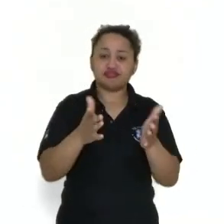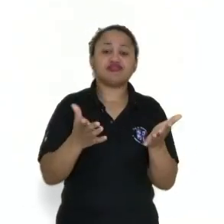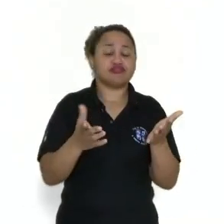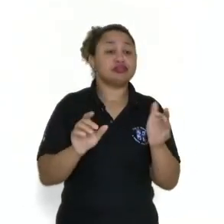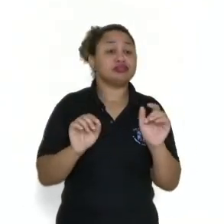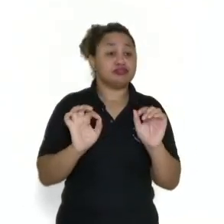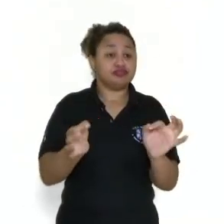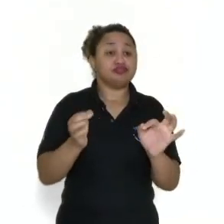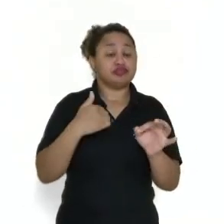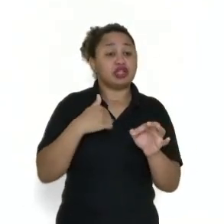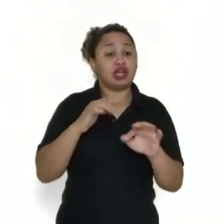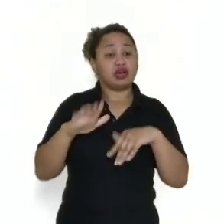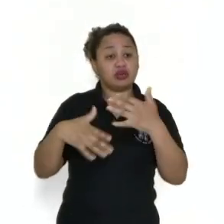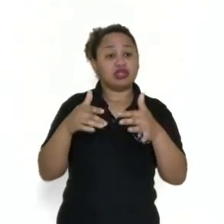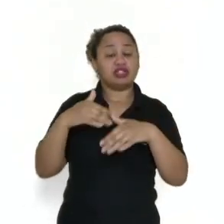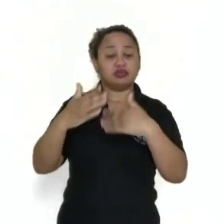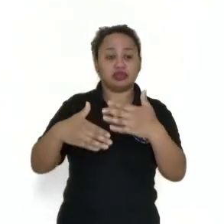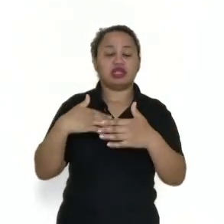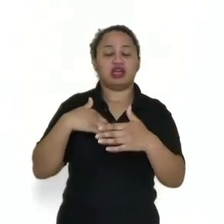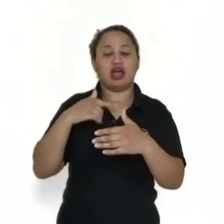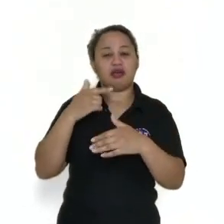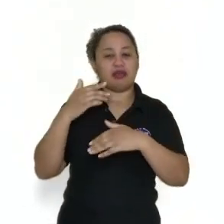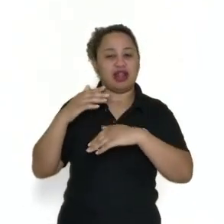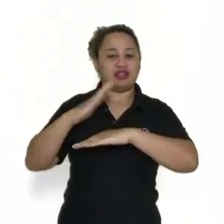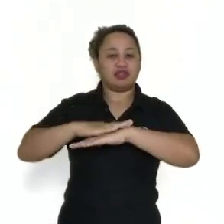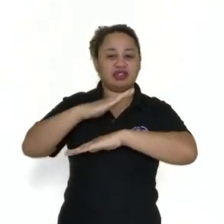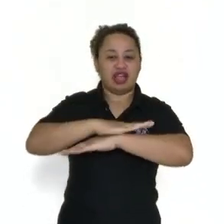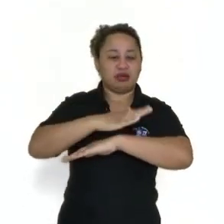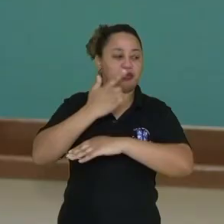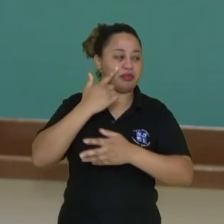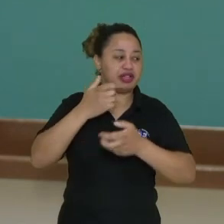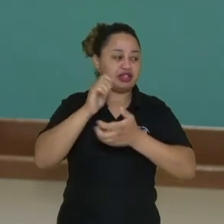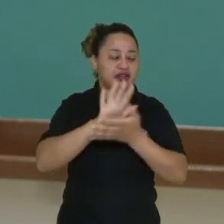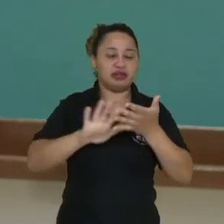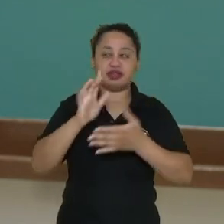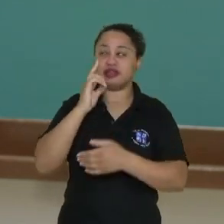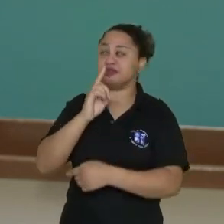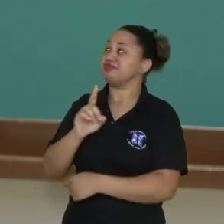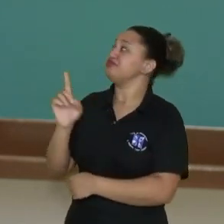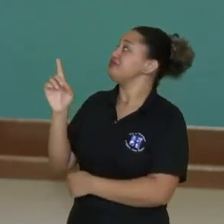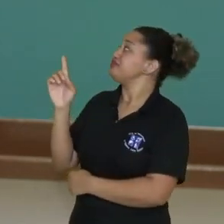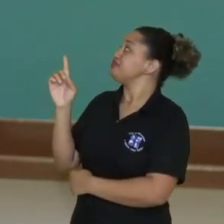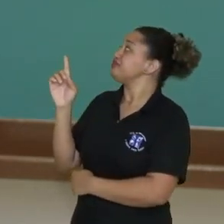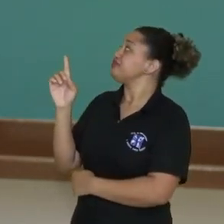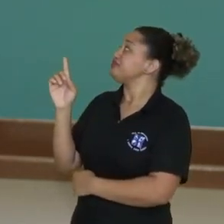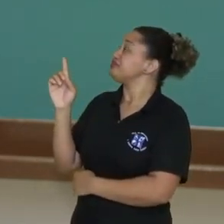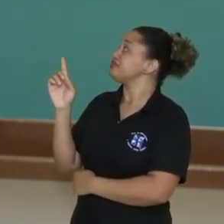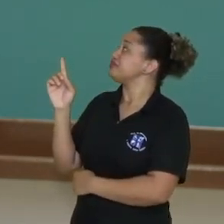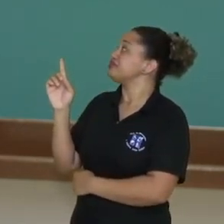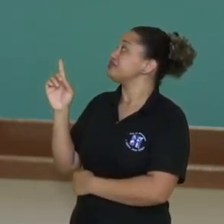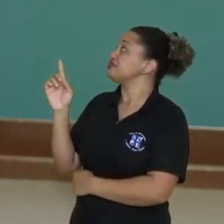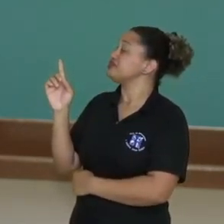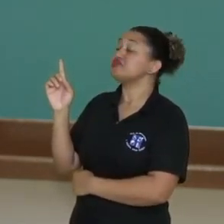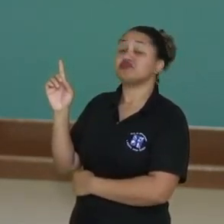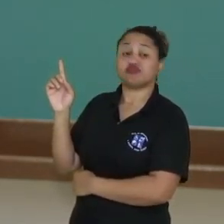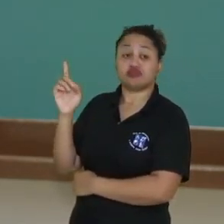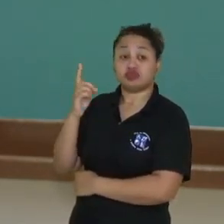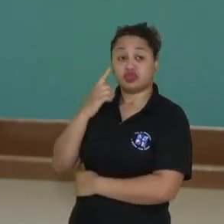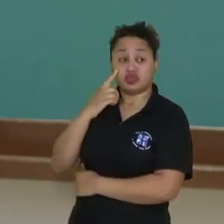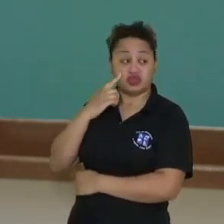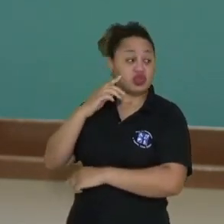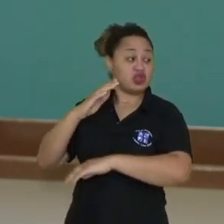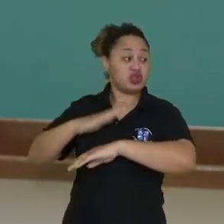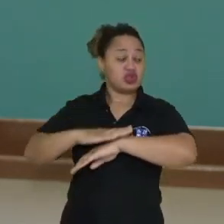nessa imagem o sapinho ali no meio de um monte de micro-organismos, né, que predomina a cor verde,